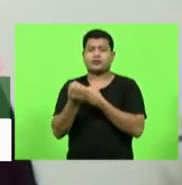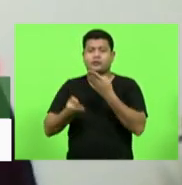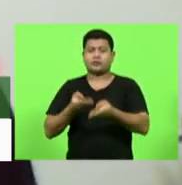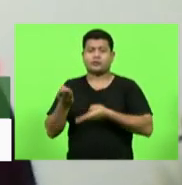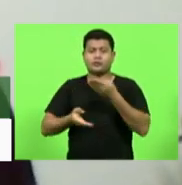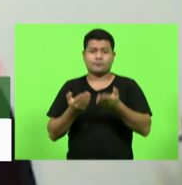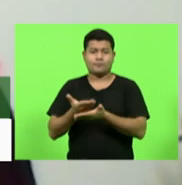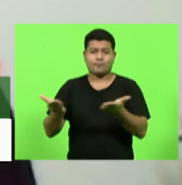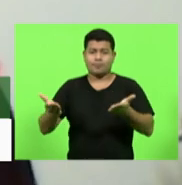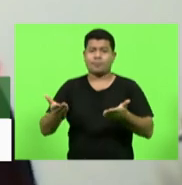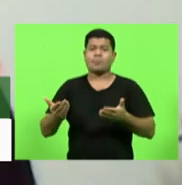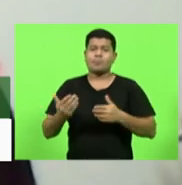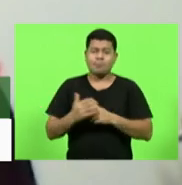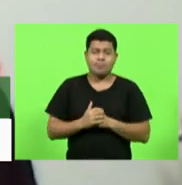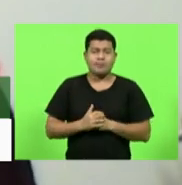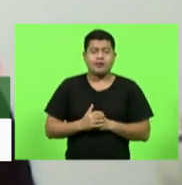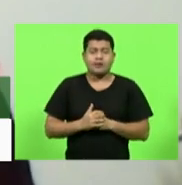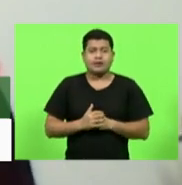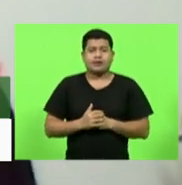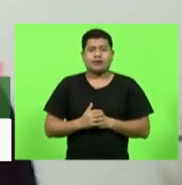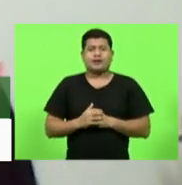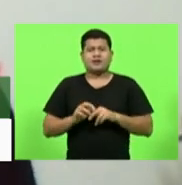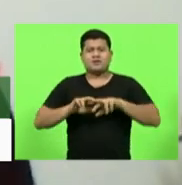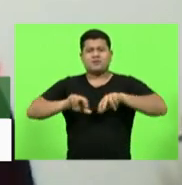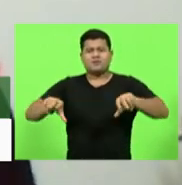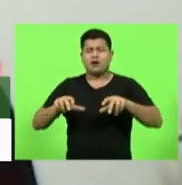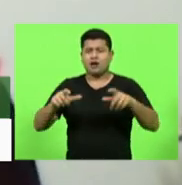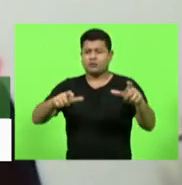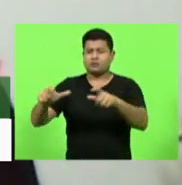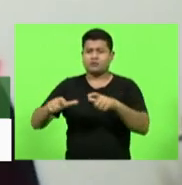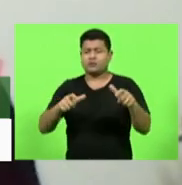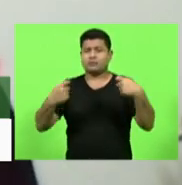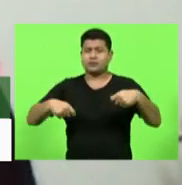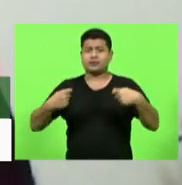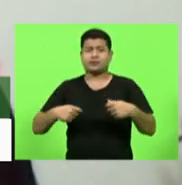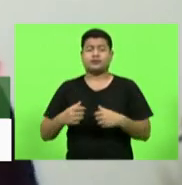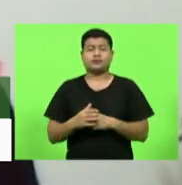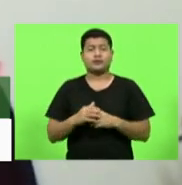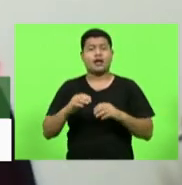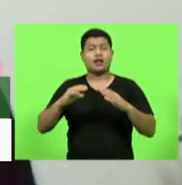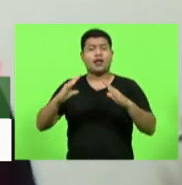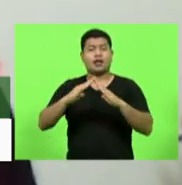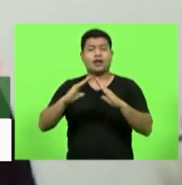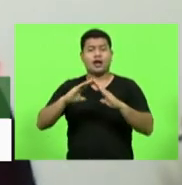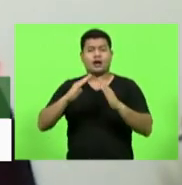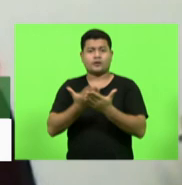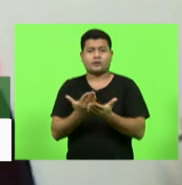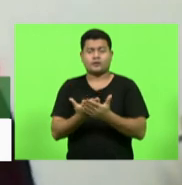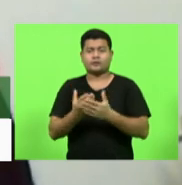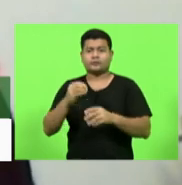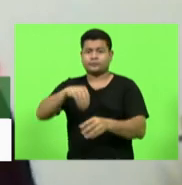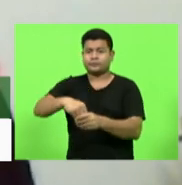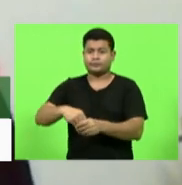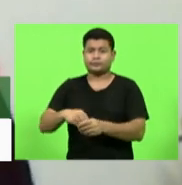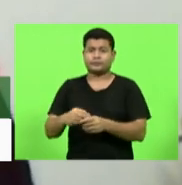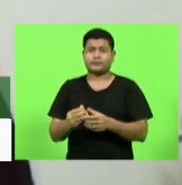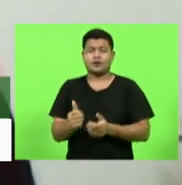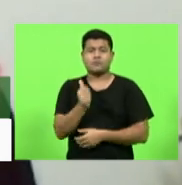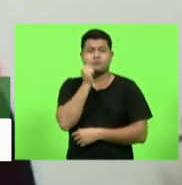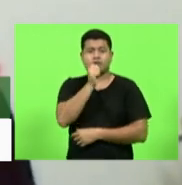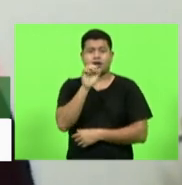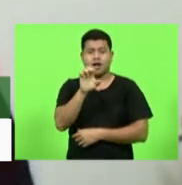várias abordagens a presença desses profissionais no ensino regular. A Edna Batistotti e por que não a